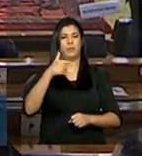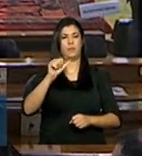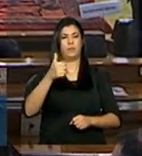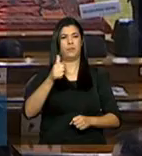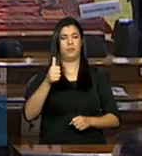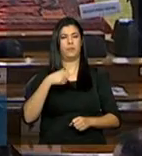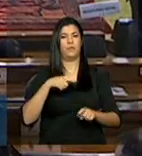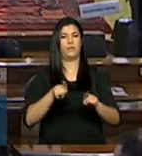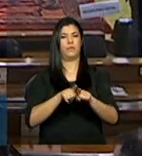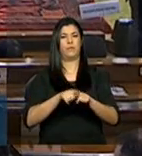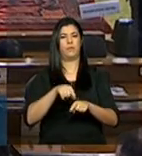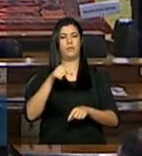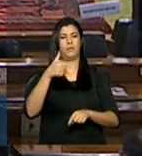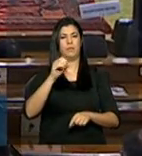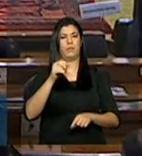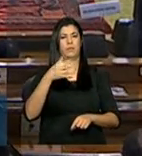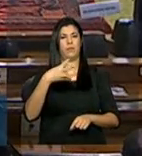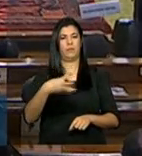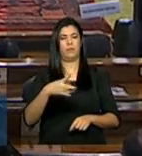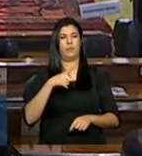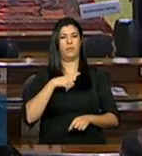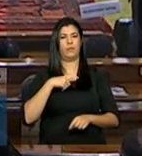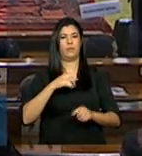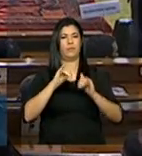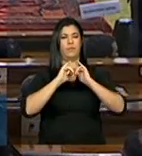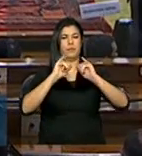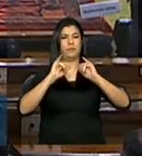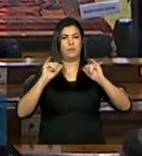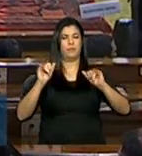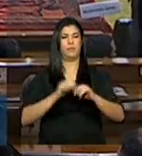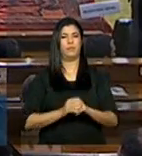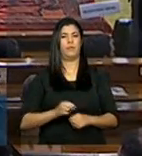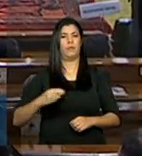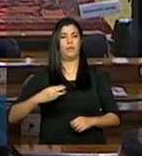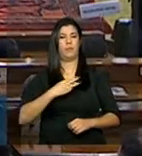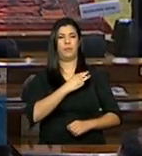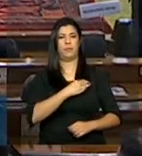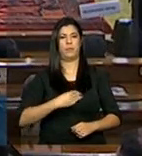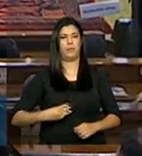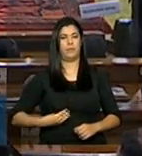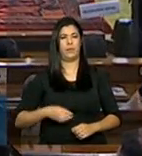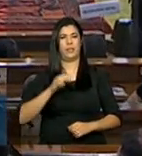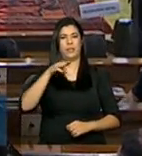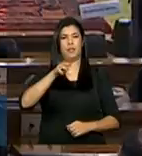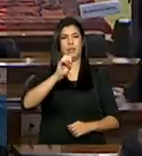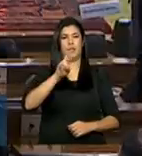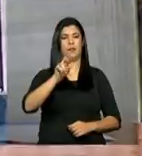2011-2014. Com a palavra, a ministra do Planejamento, Orçamento e Gestão, Miriam Belchior.